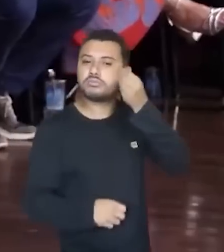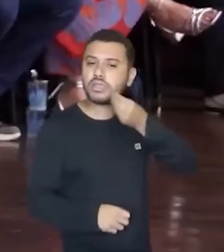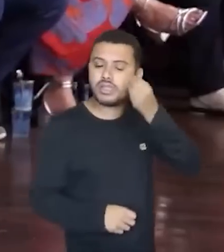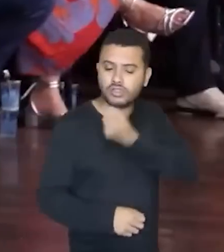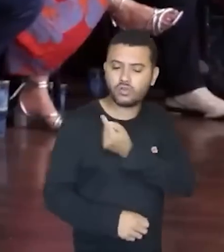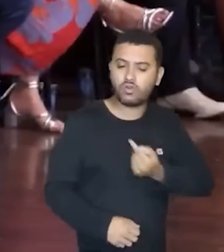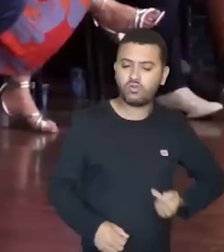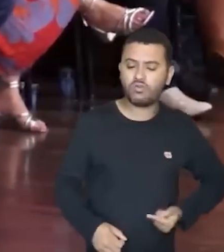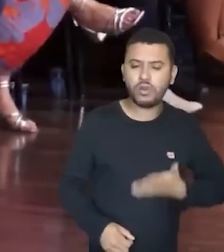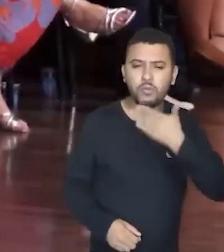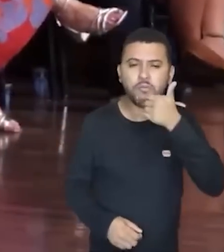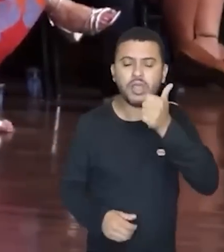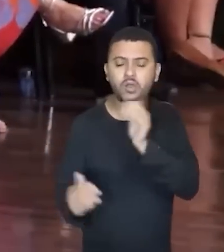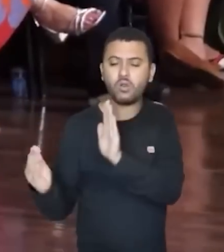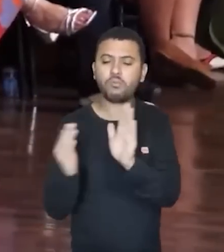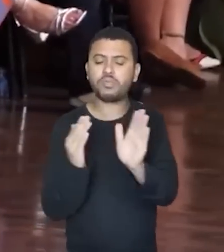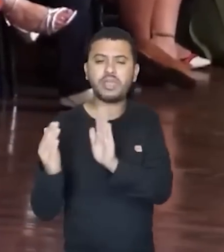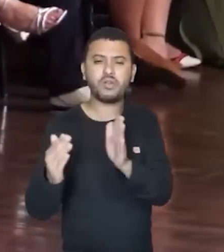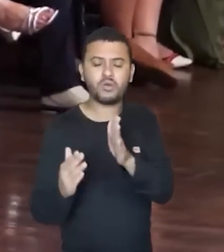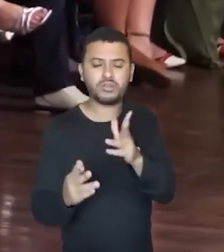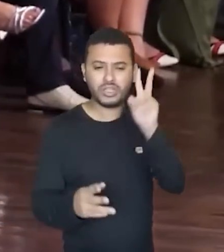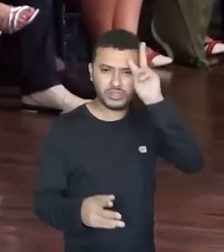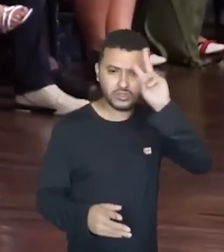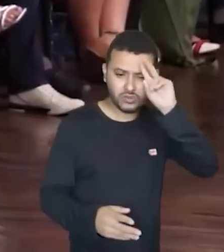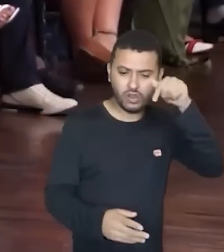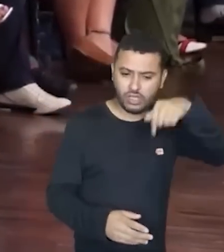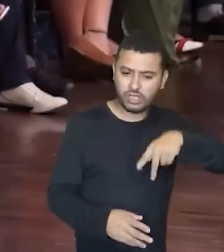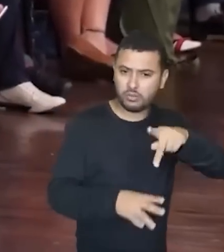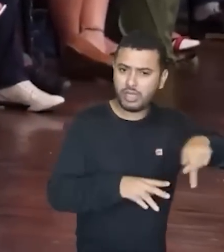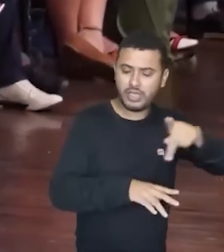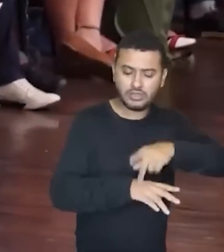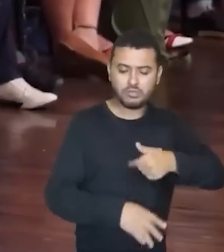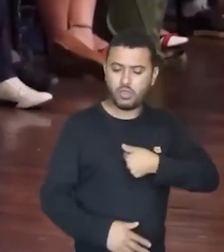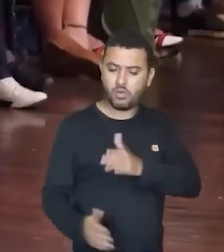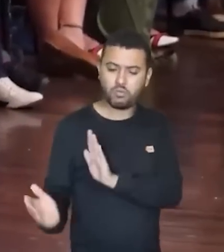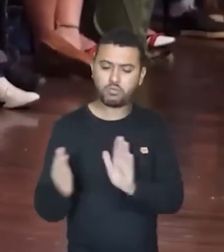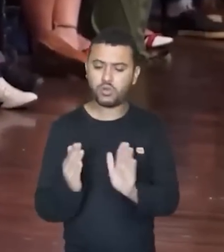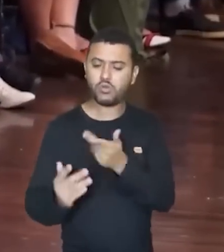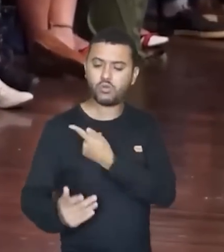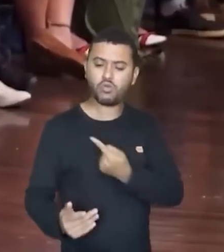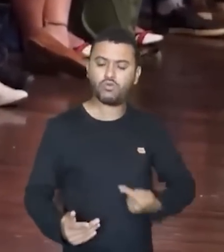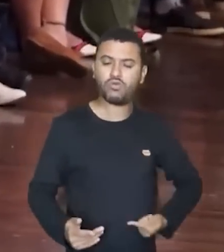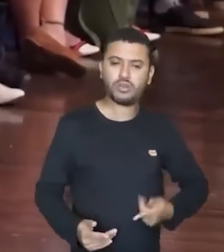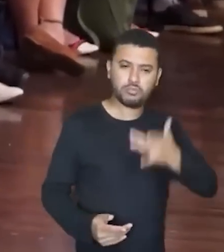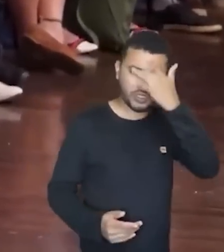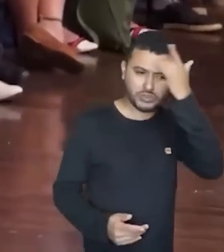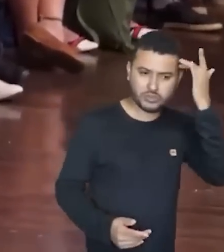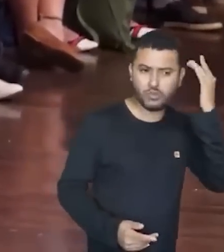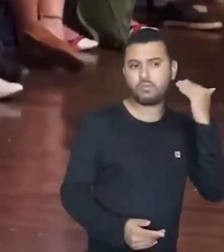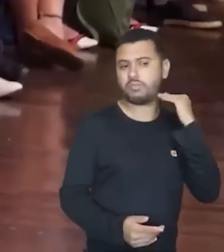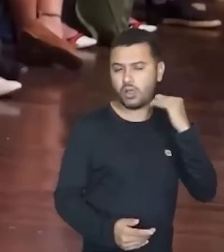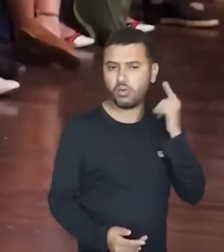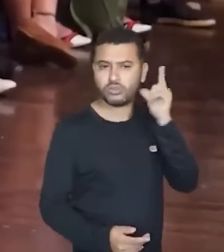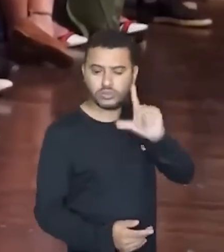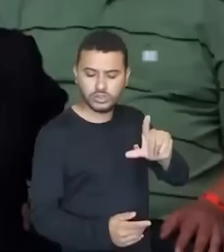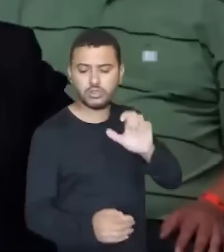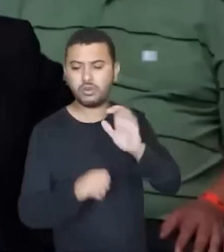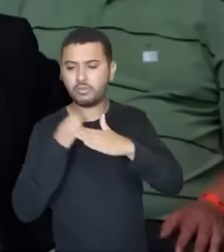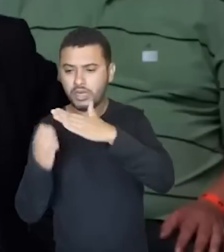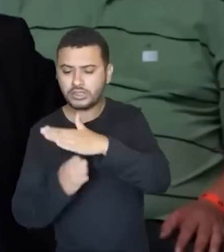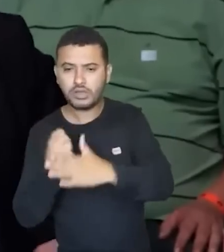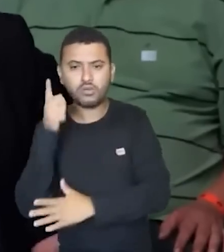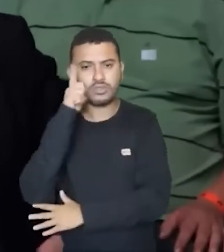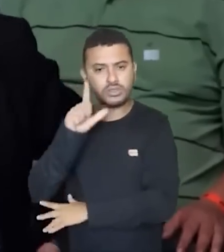melhores momentos da história desse país foi no meu governo, onde banqueiro ganhou, empresário ganhou e trabalhador